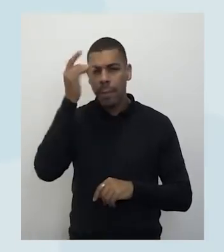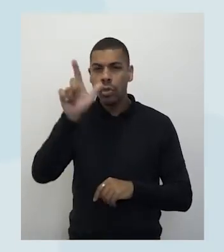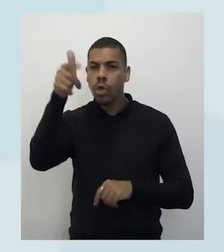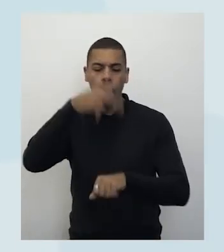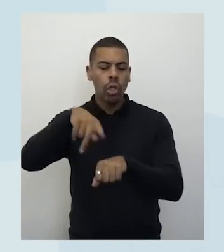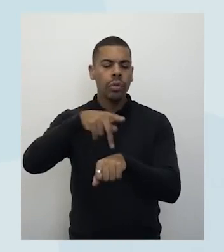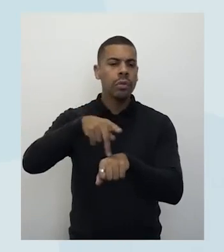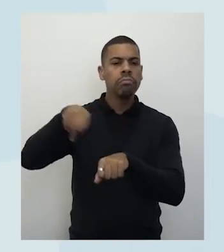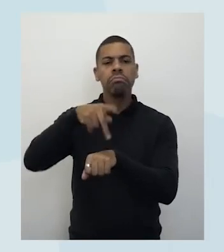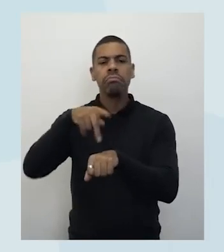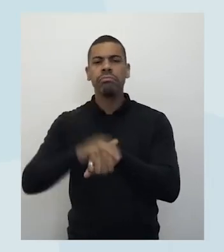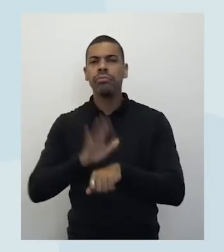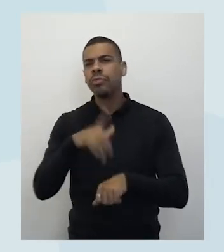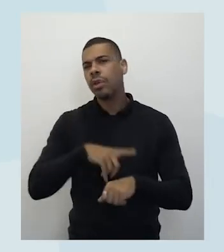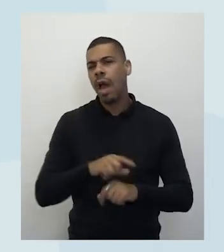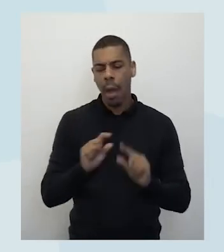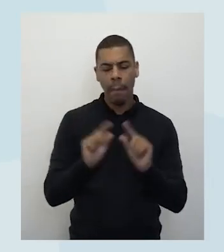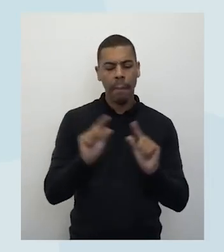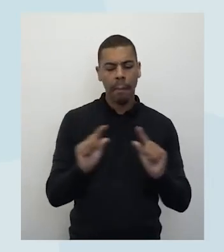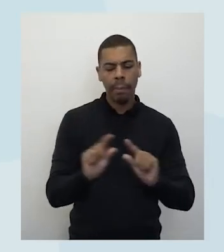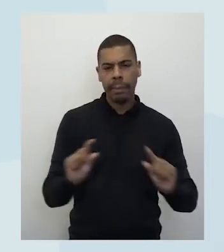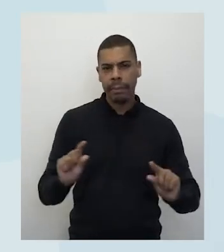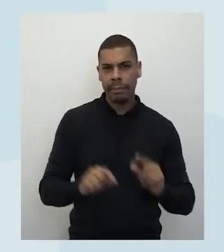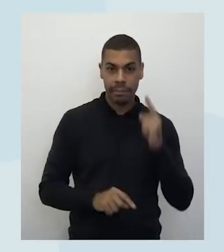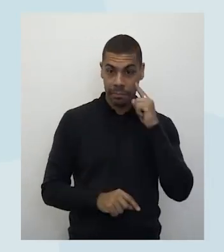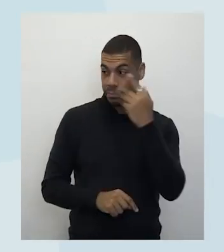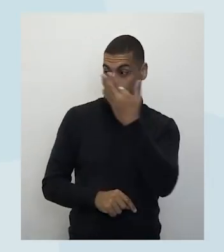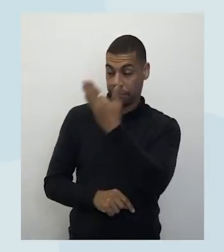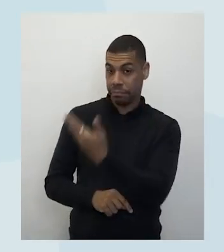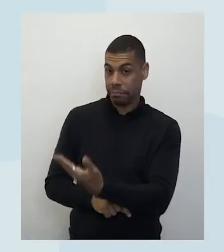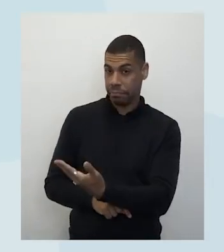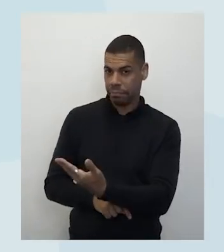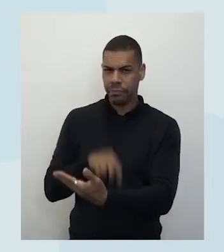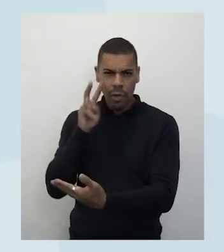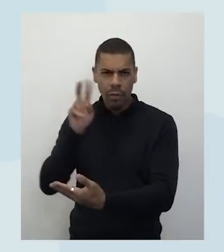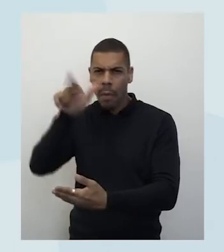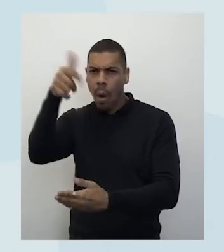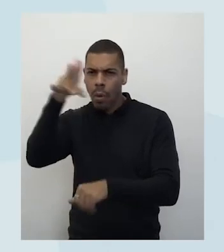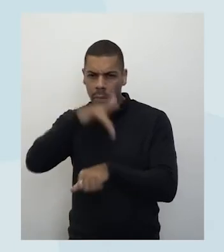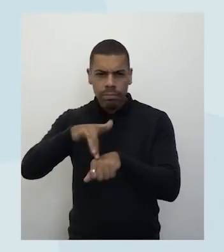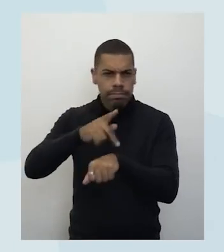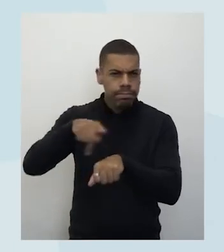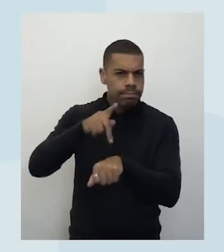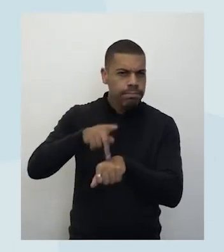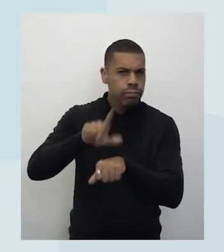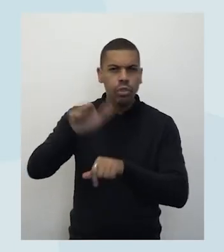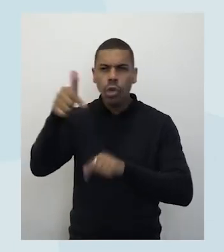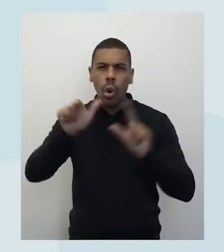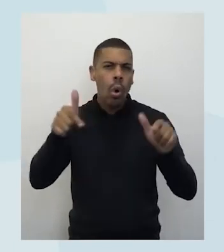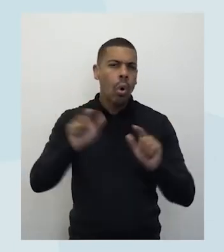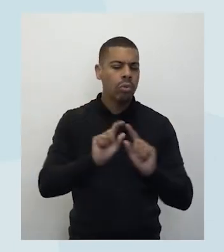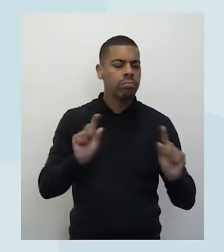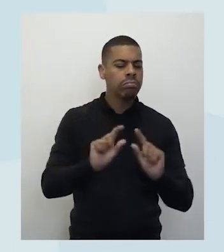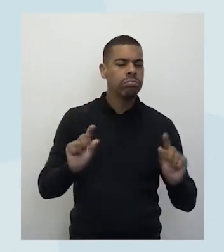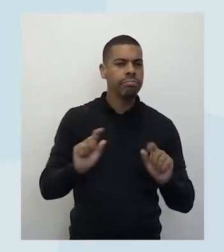falando minha cachorro, meu cama, minha sofá? Você já ouviu, Andréia? Eu já ouvi. Mesmo já. que seja numa novela, na televisão